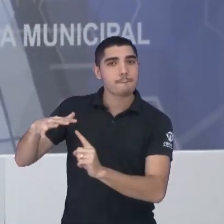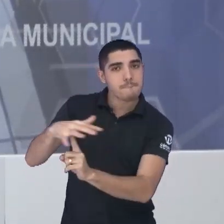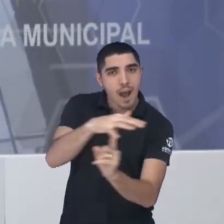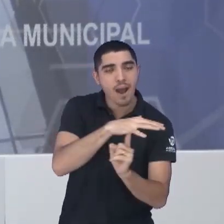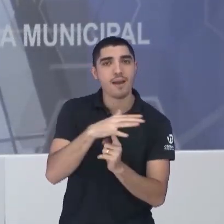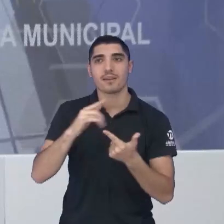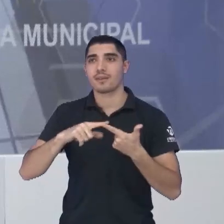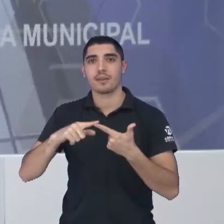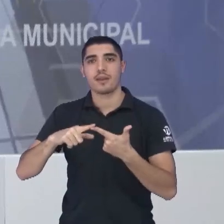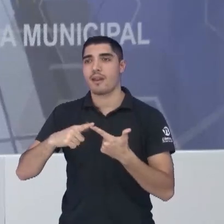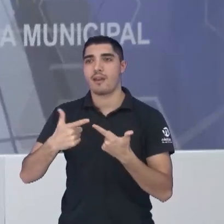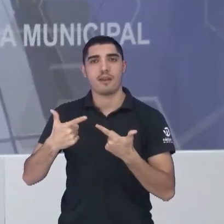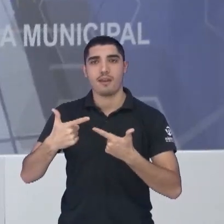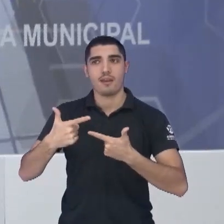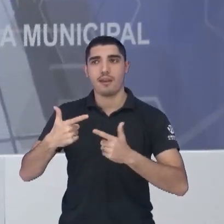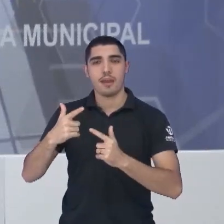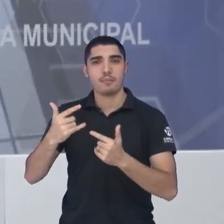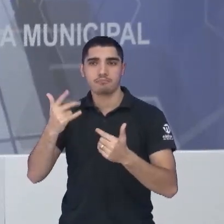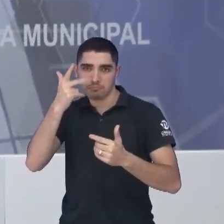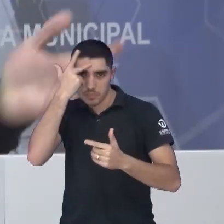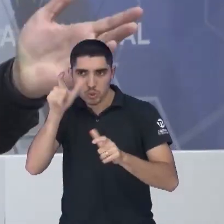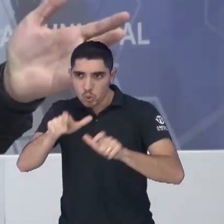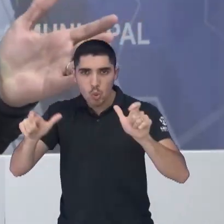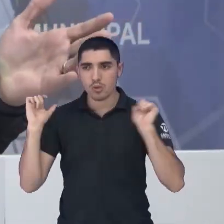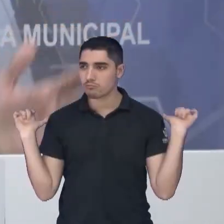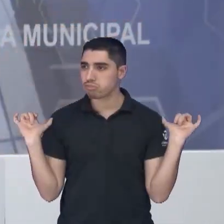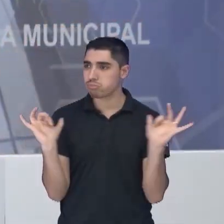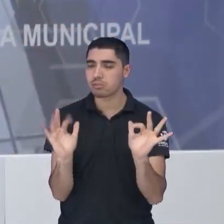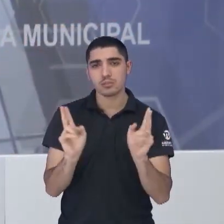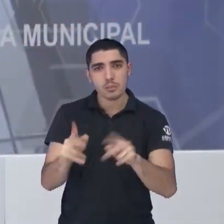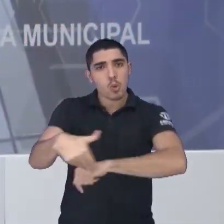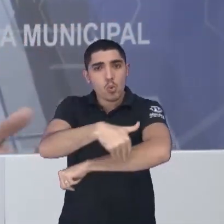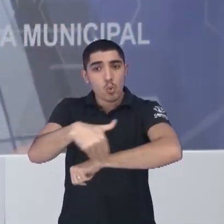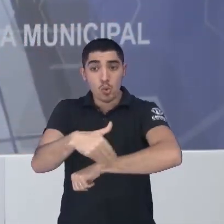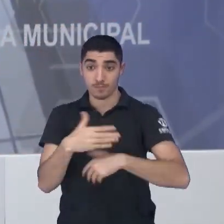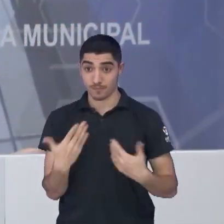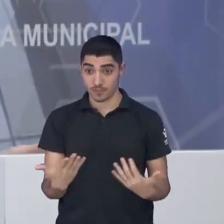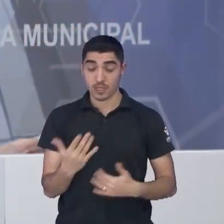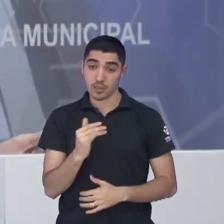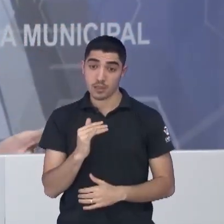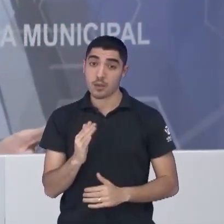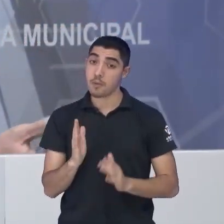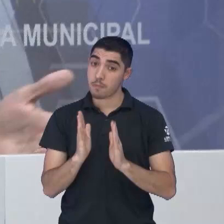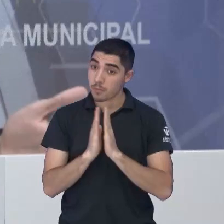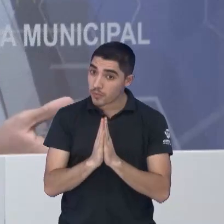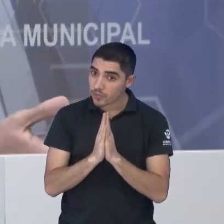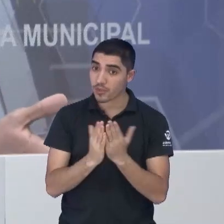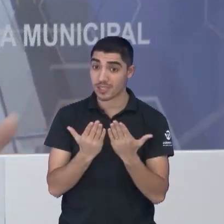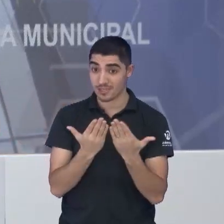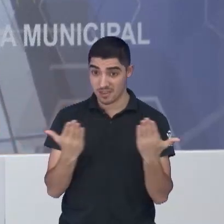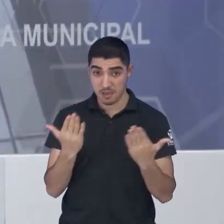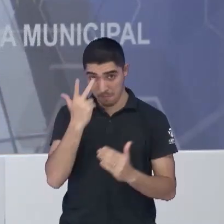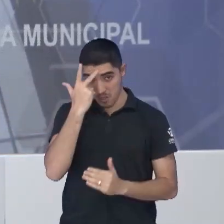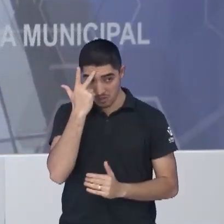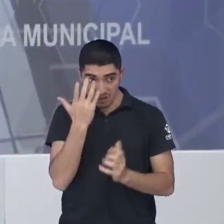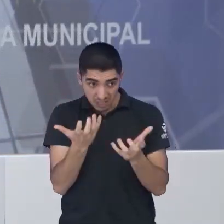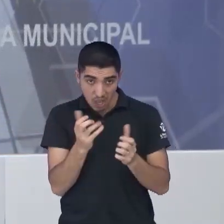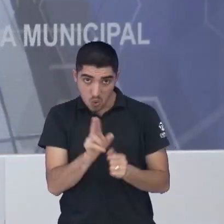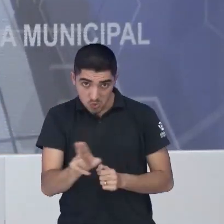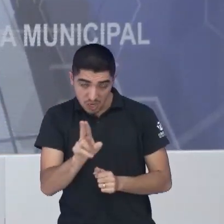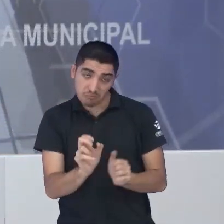são de uso comum da população. Ou seja, infelizmente, quem puder usar, pode, mas em